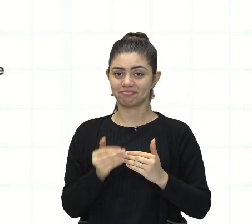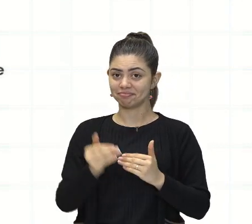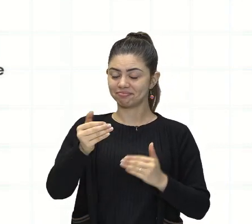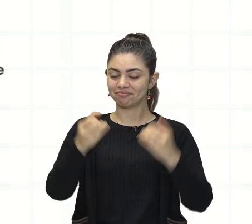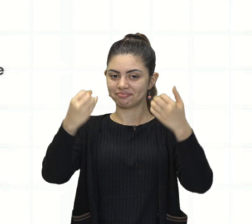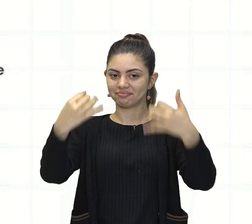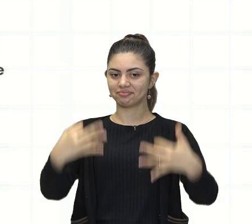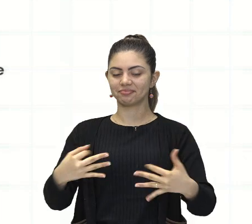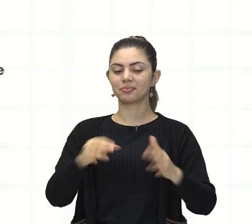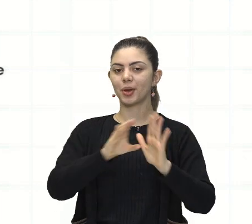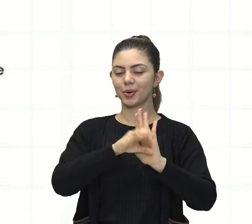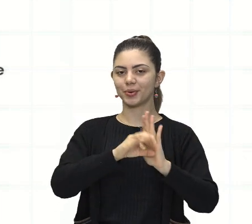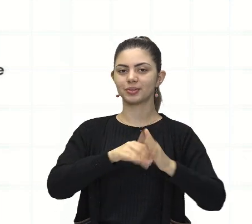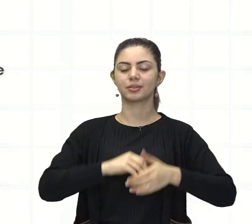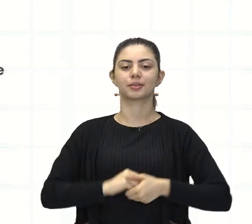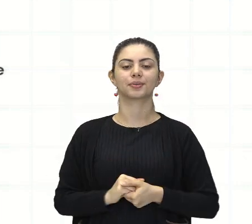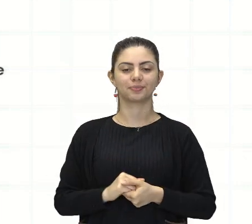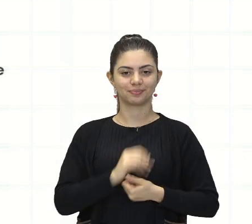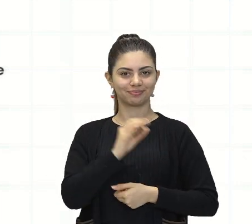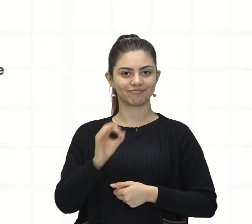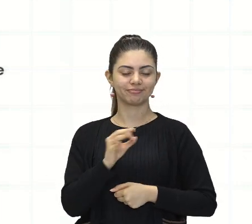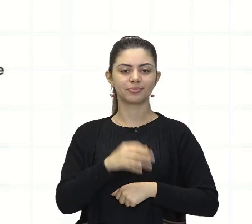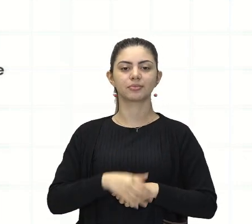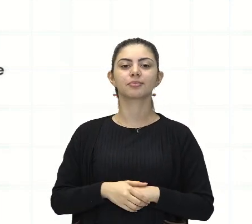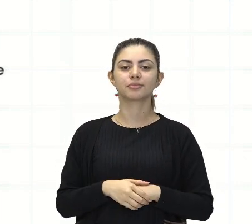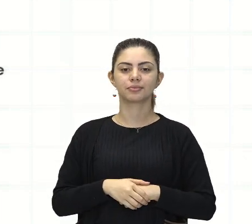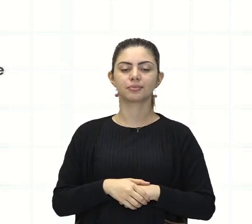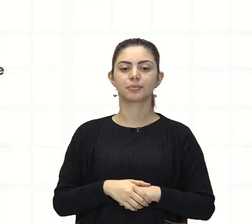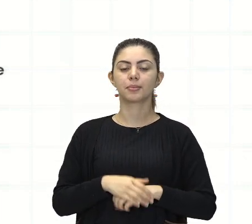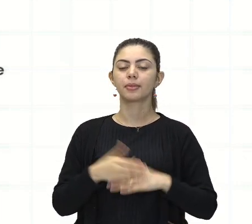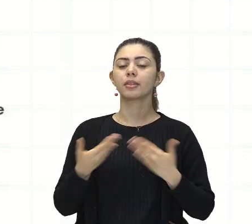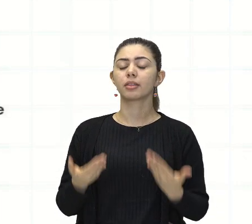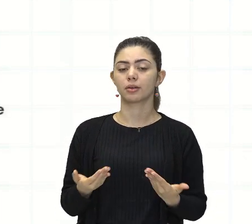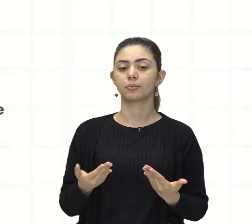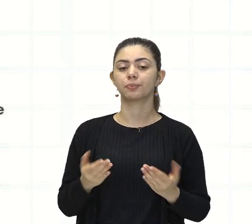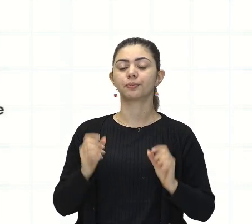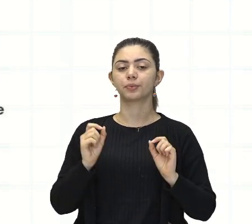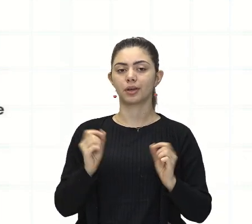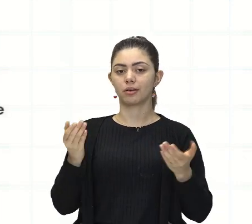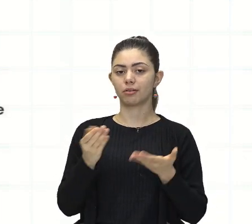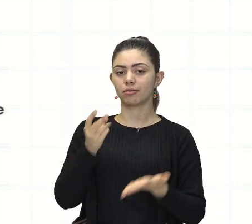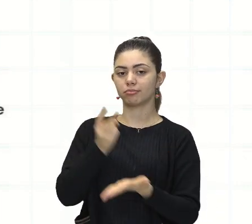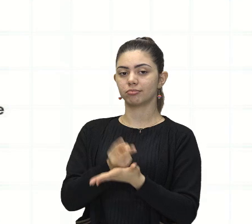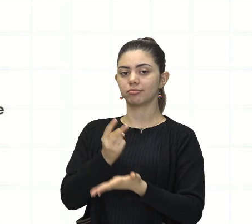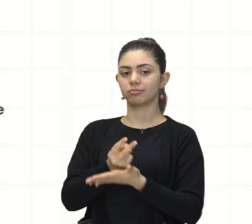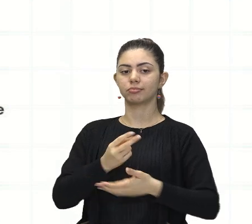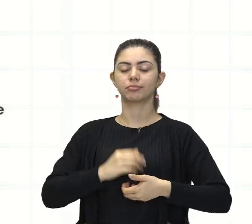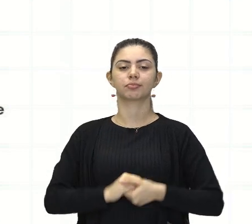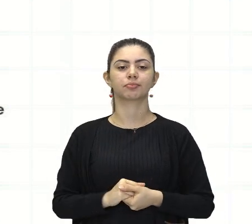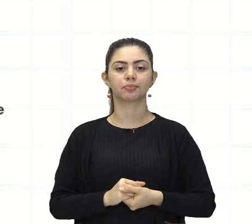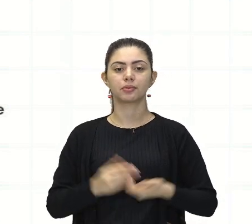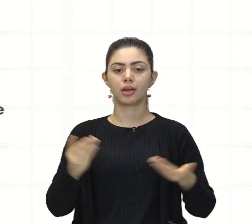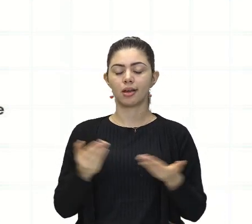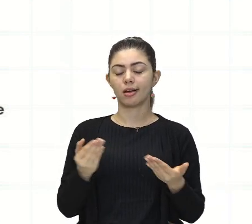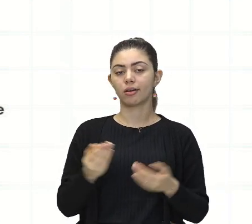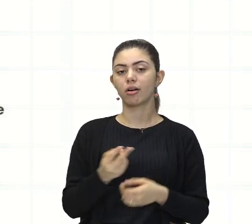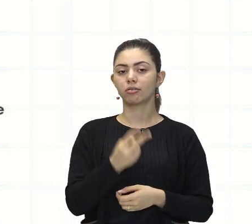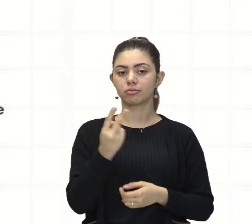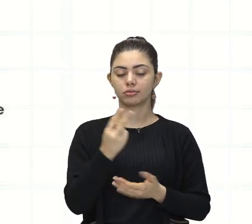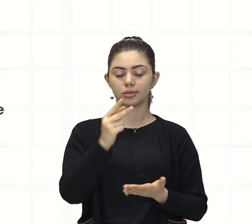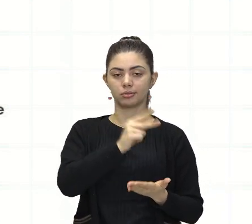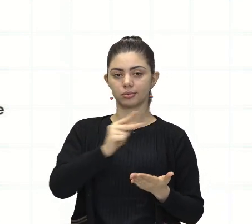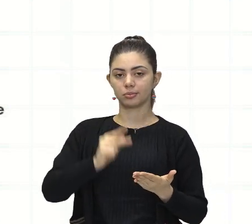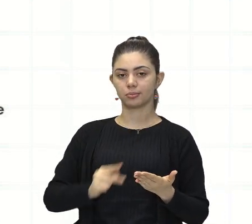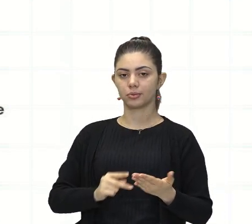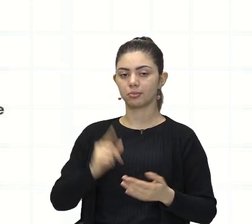pouquinho o conceito, certo? Mas, continuando aqui. No segundo poema,